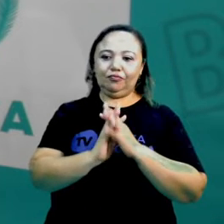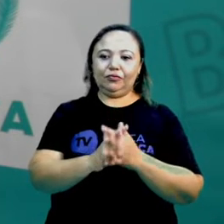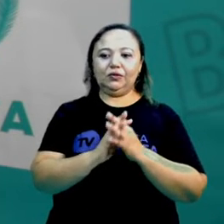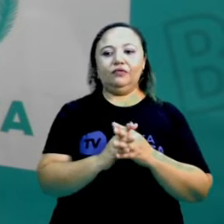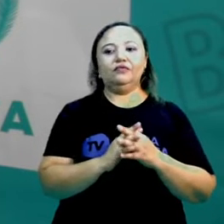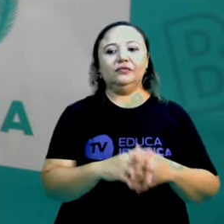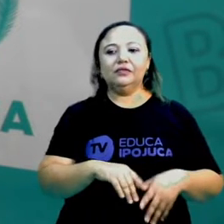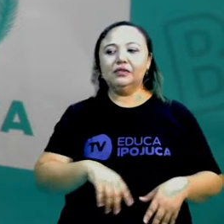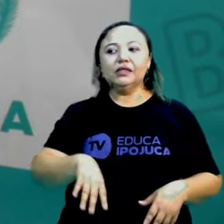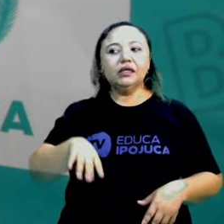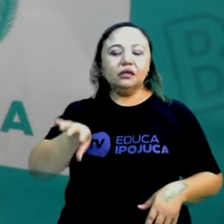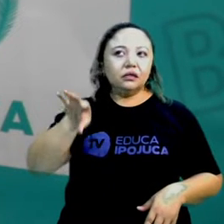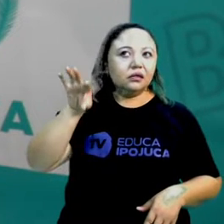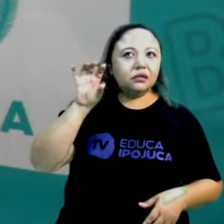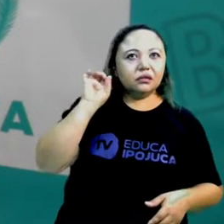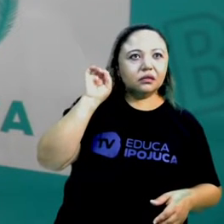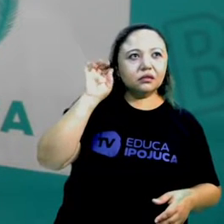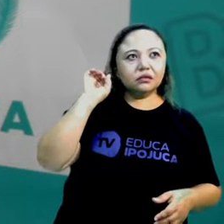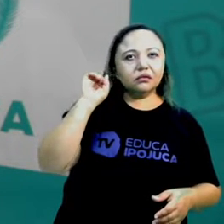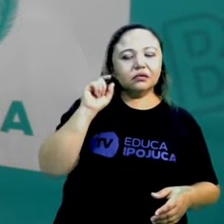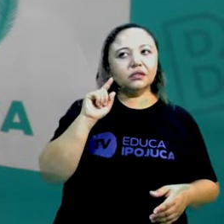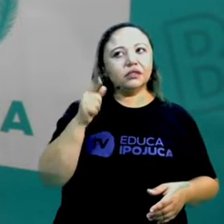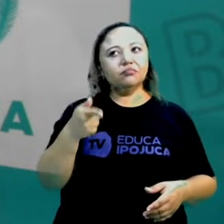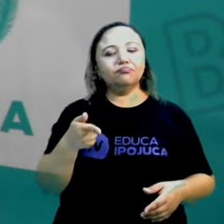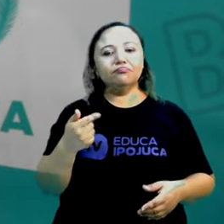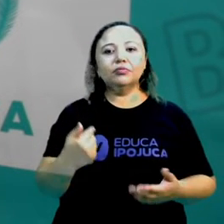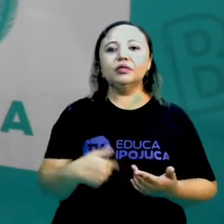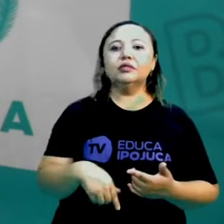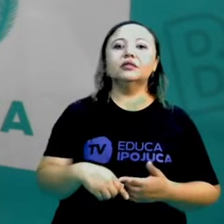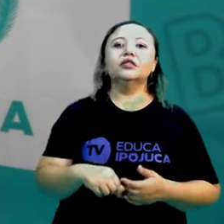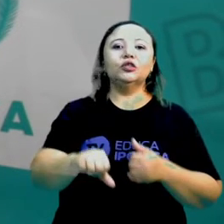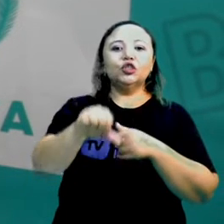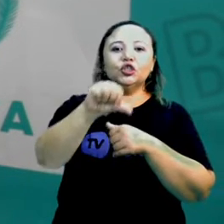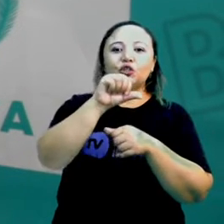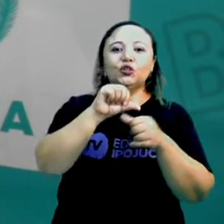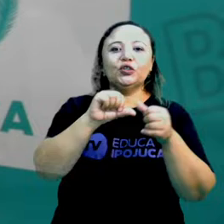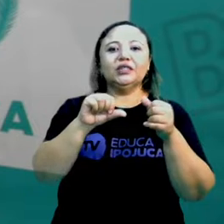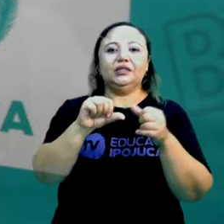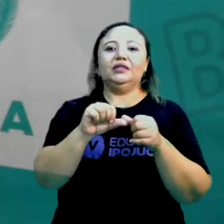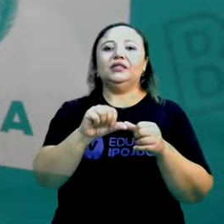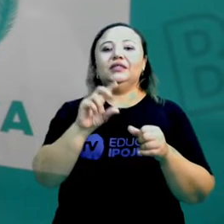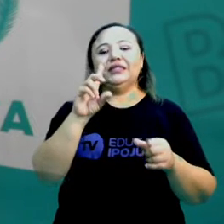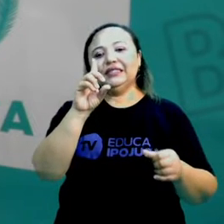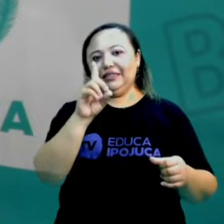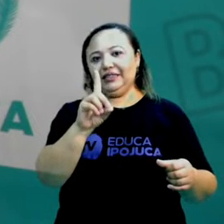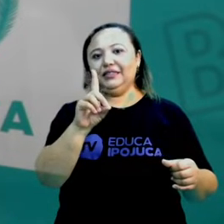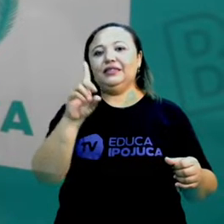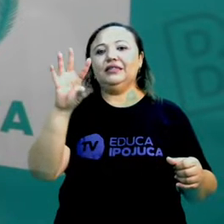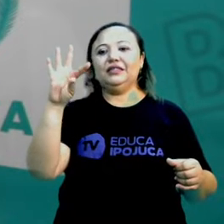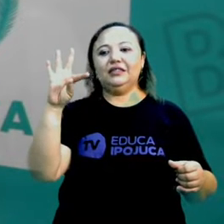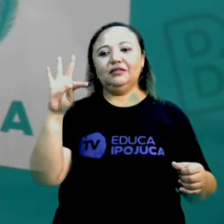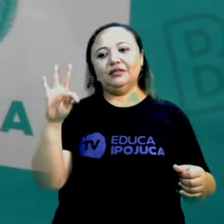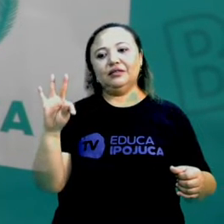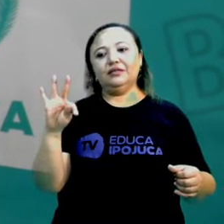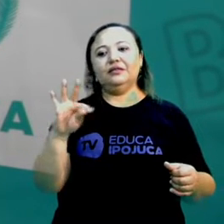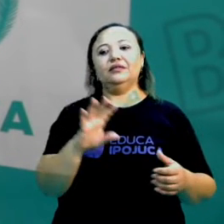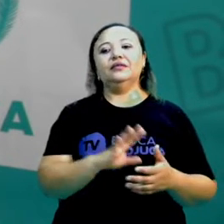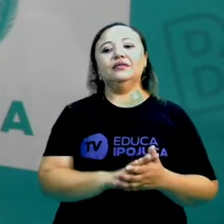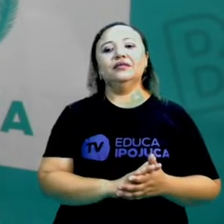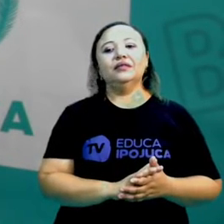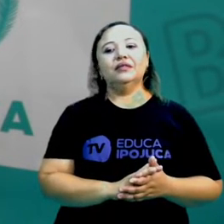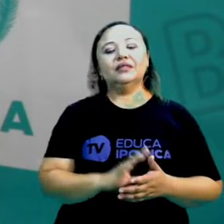pronúncia, escrevemos algumas palavras trocando essas letras. O D pelo